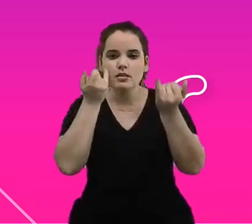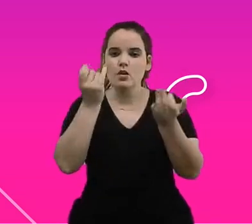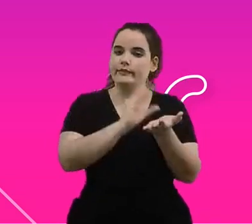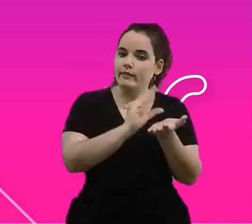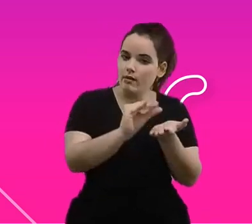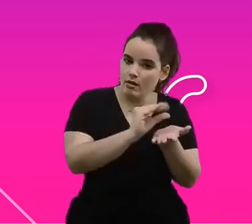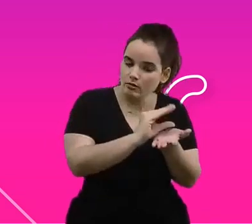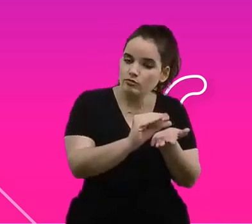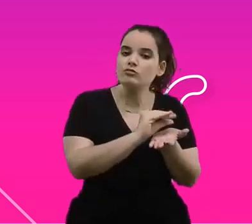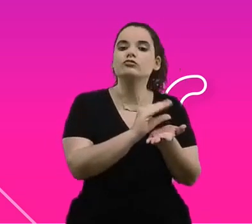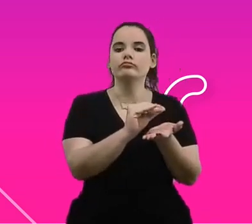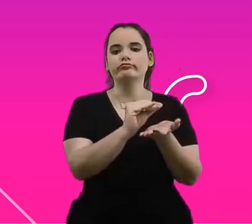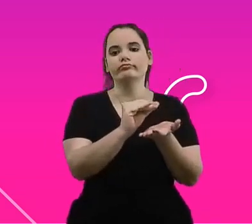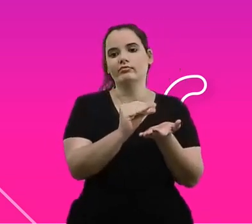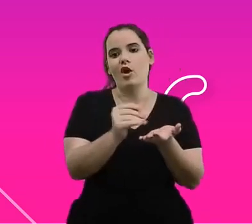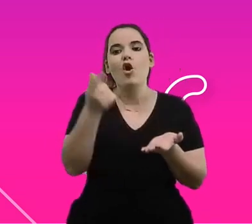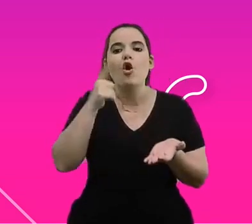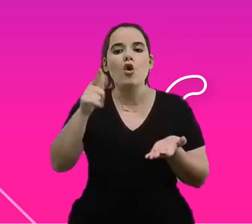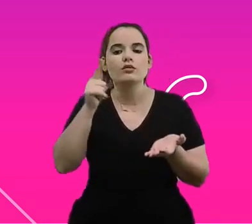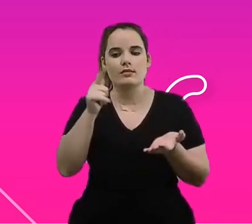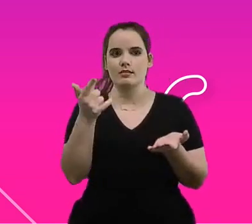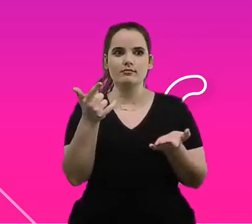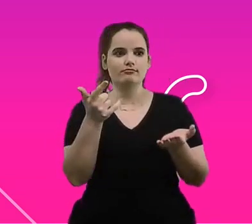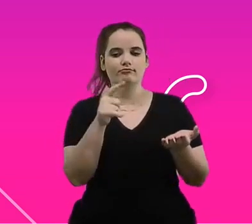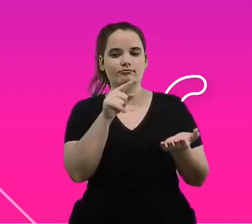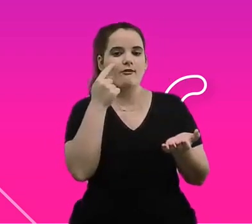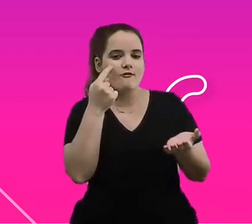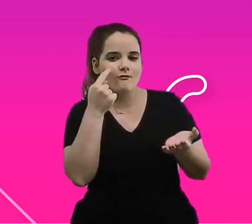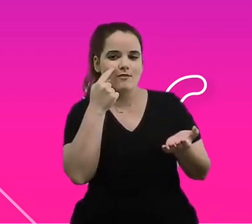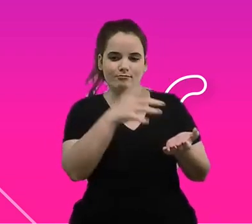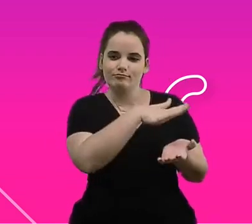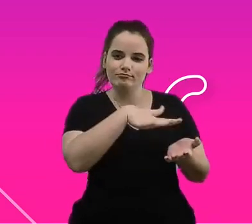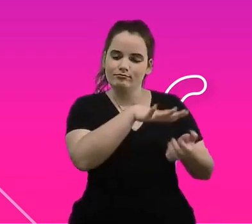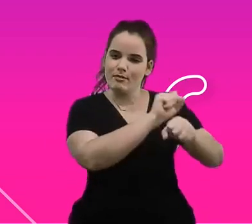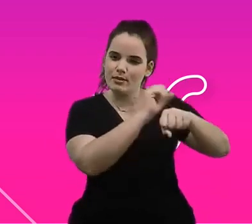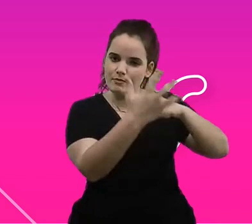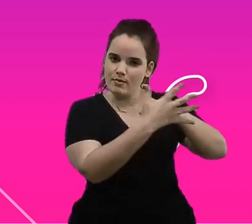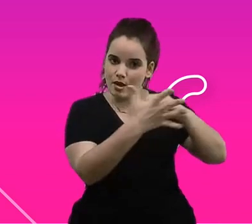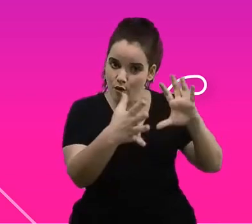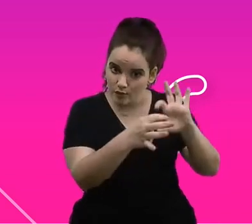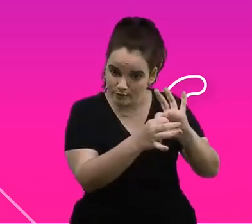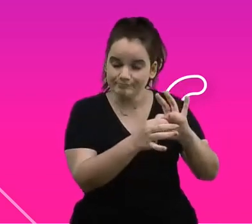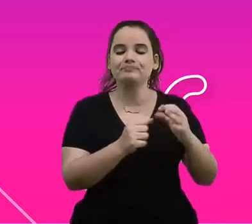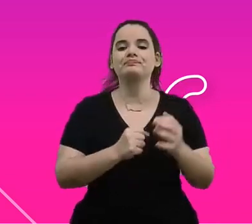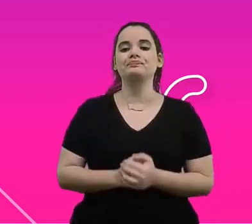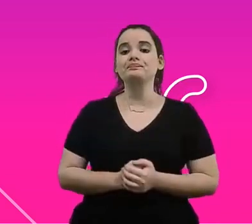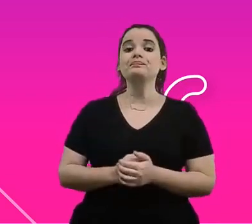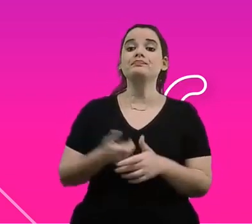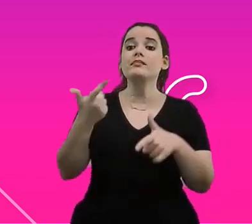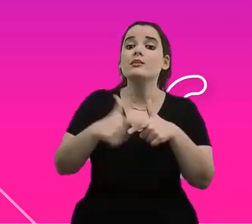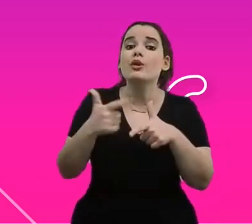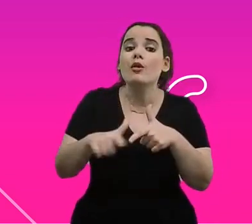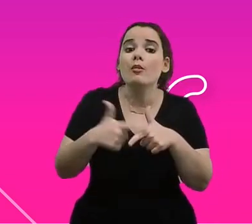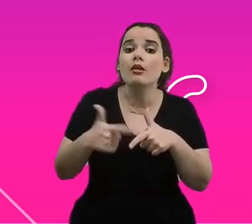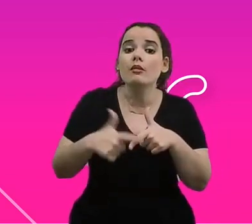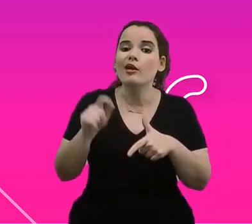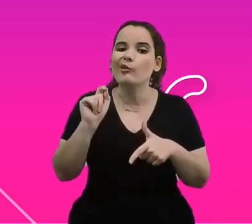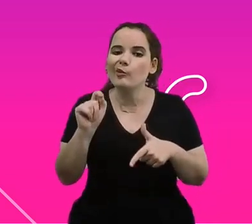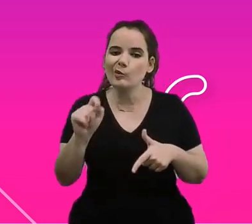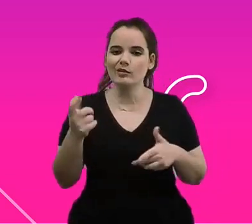consórcios ou seminários nacionais da área de pecuária e abastecimento. Eu acho que é muito importante que